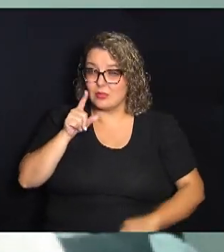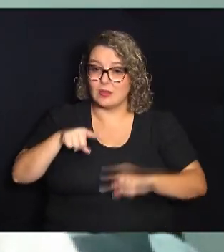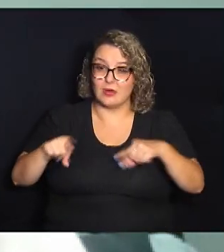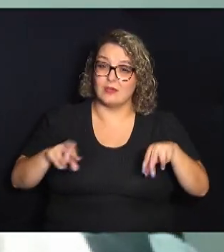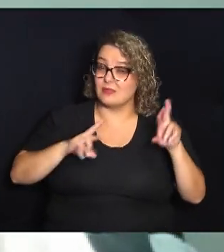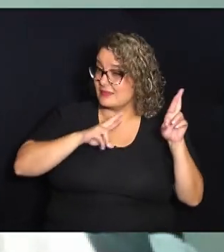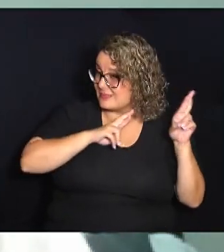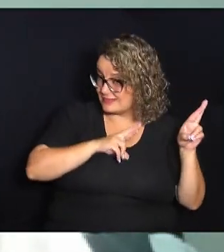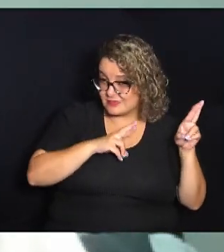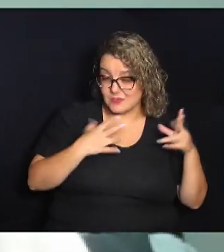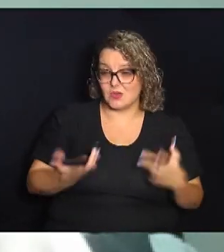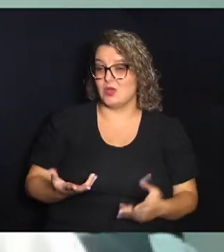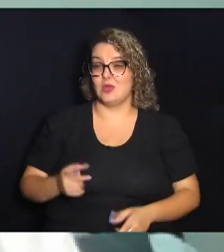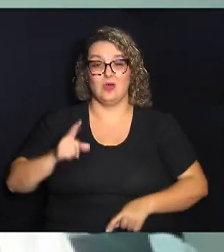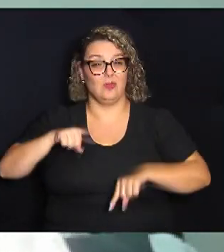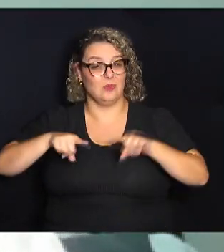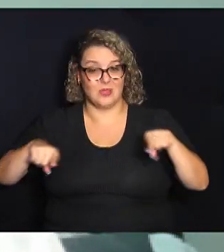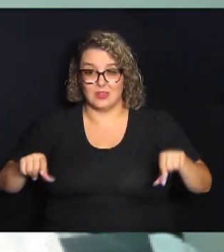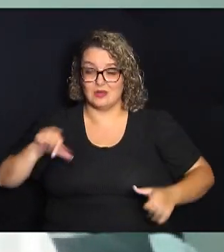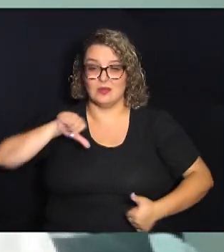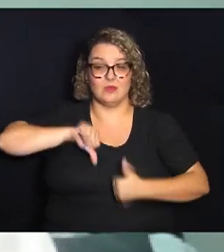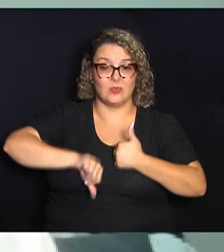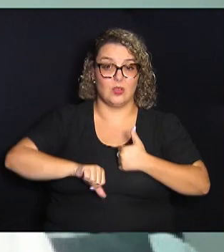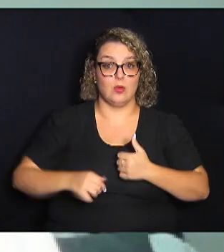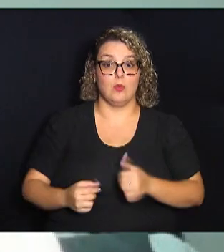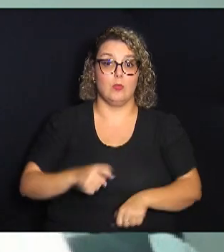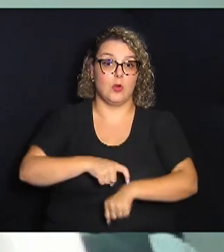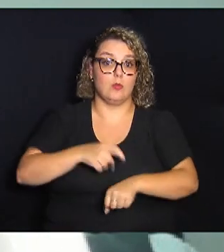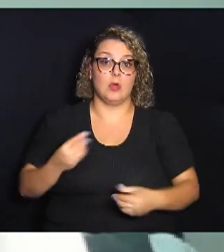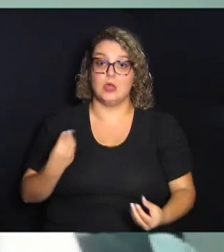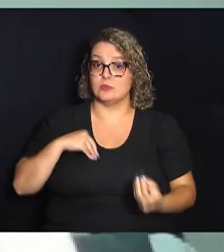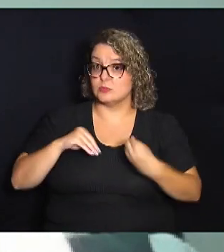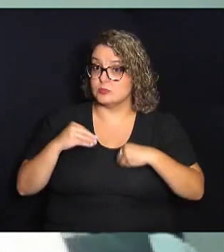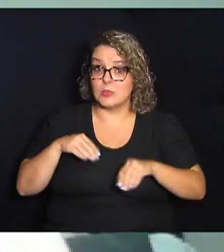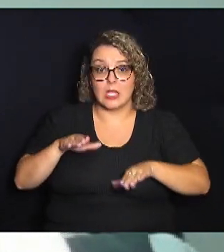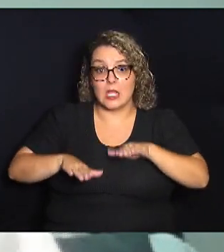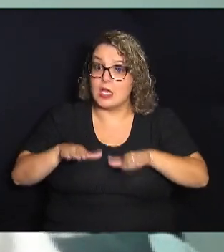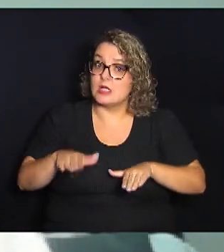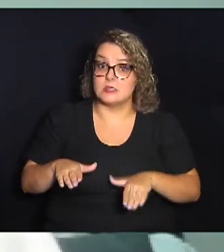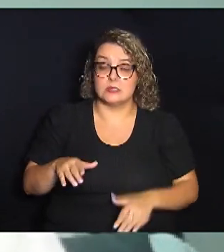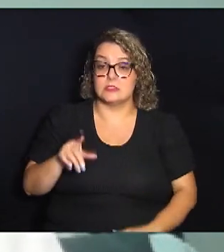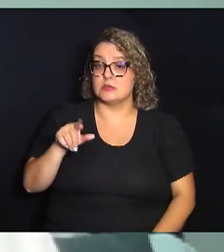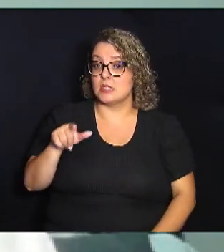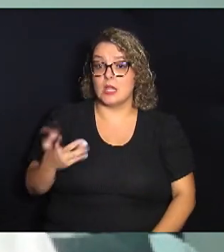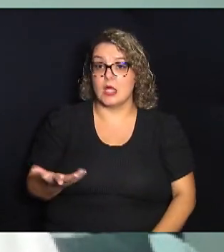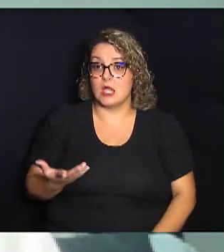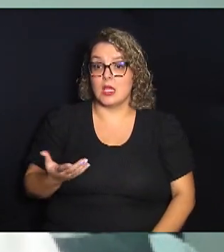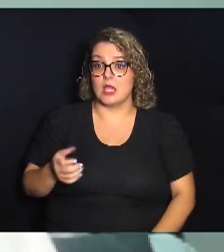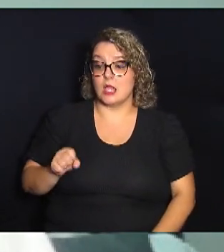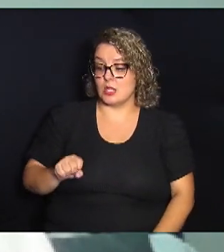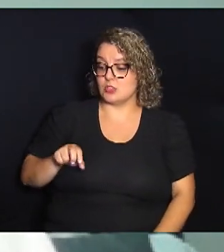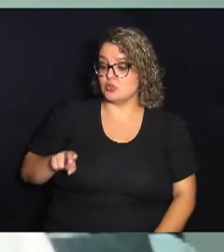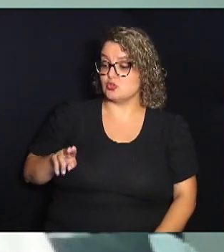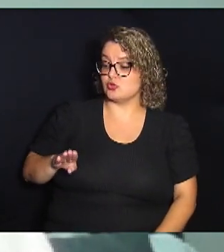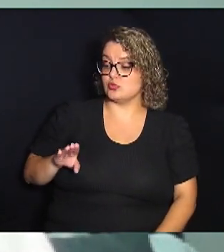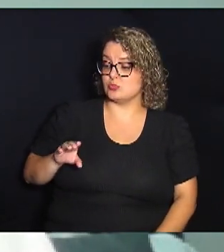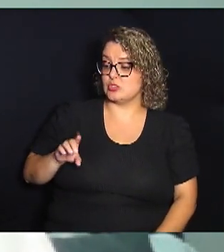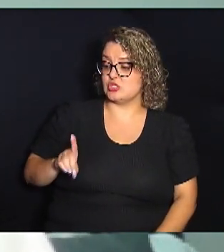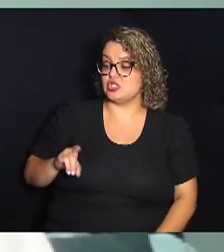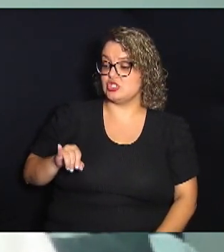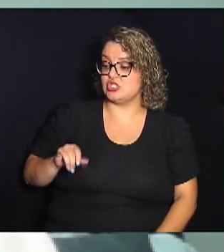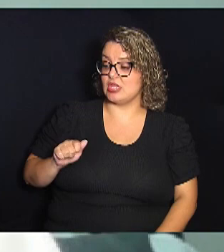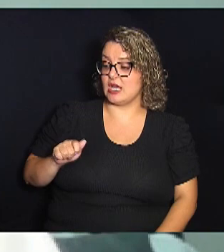sono, alteração de humor, quadros depressivos, e muitas vezes isso aí é subdiagnosticado. E às vezes a